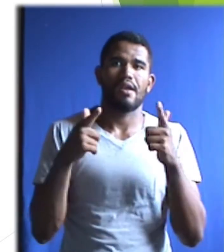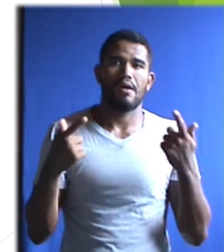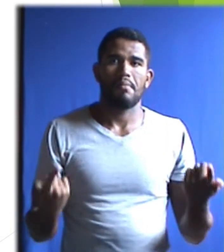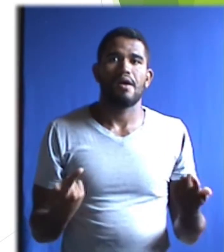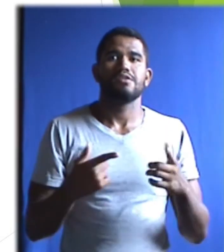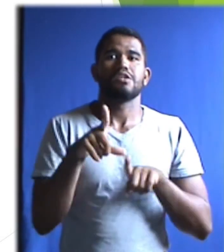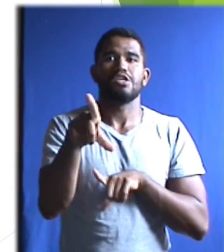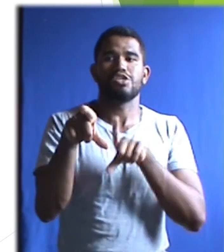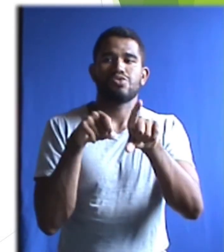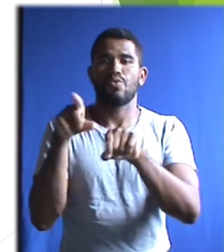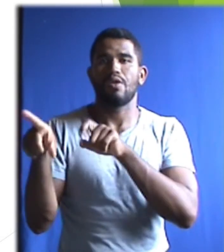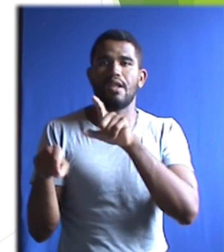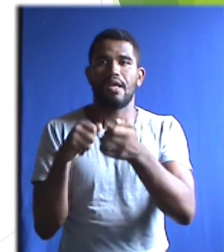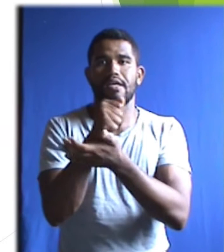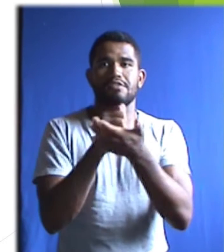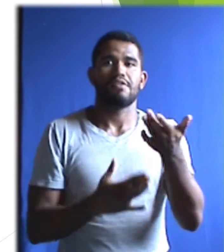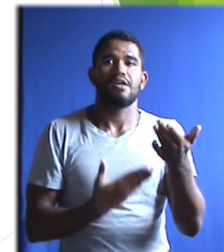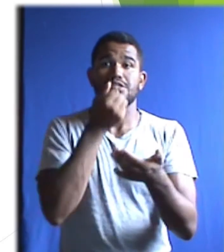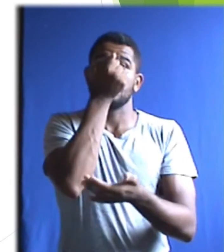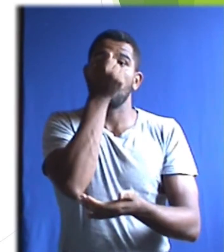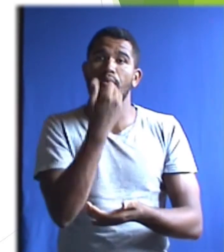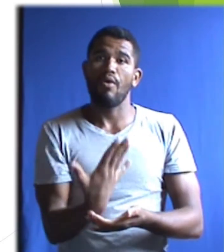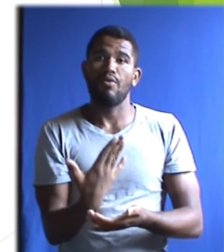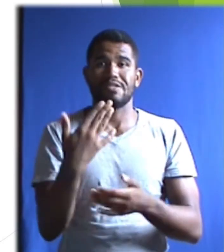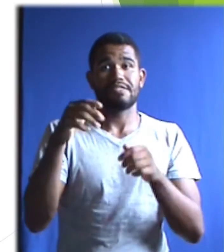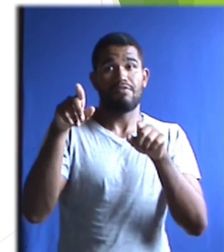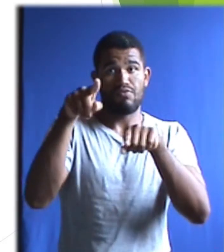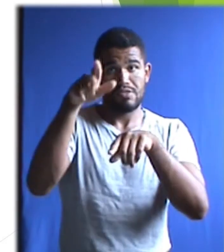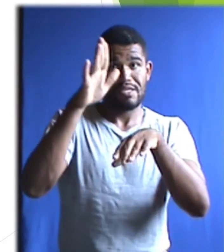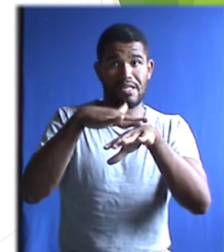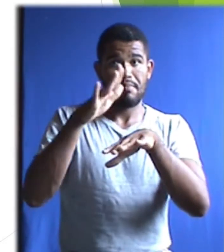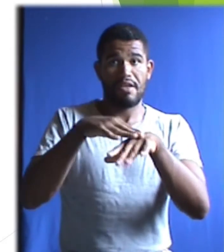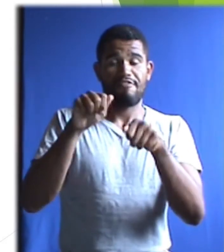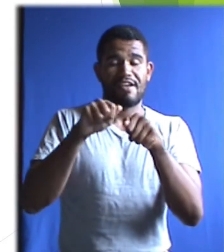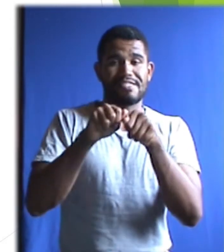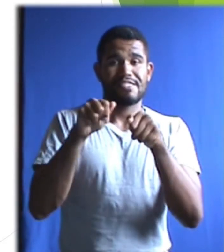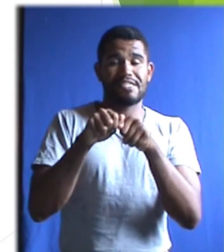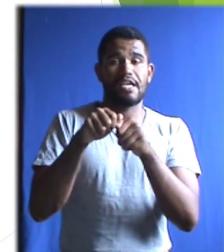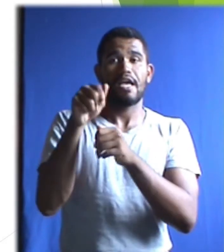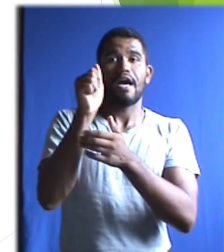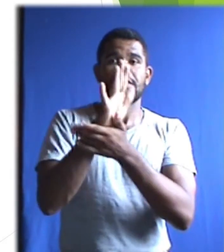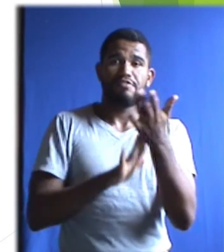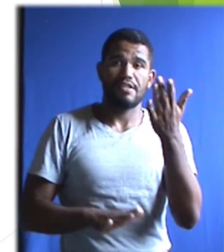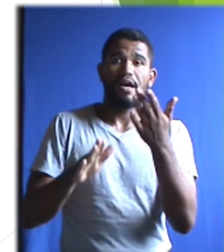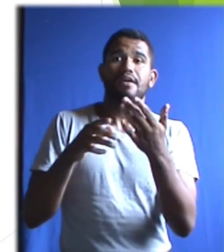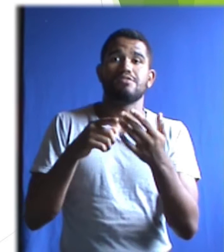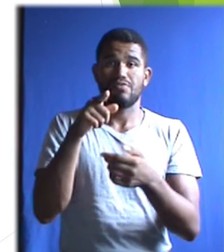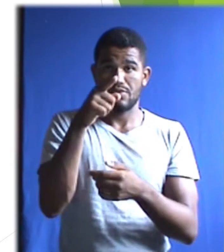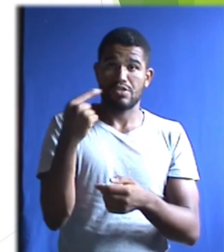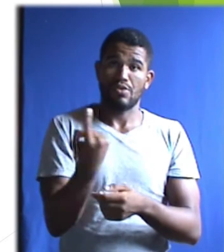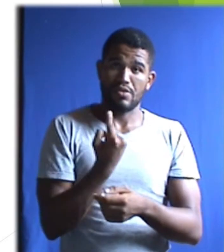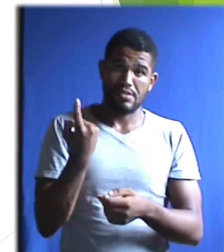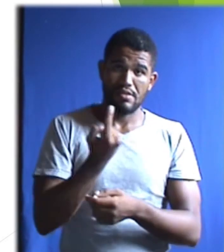uma gramática, escolher bem exercícios, fazer esses exercícios com maestria, saber